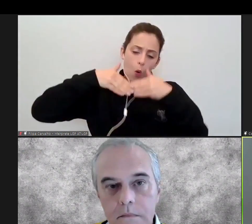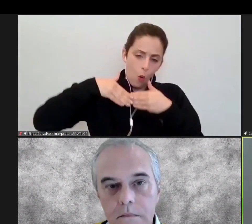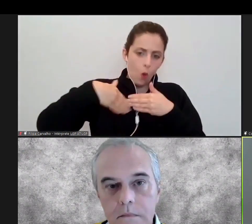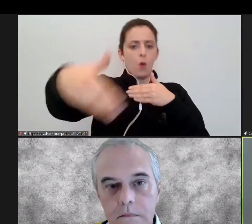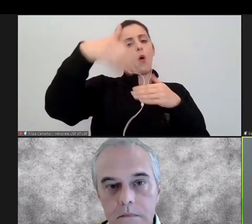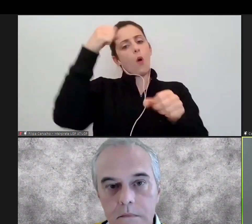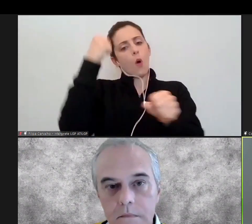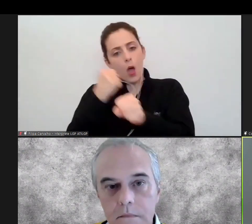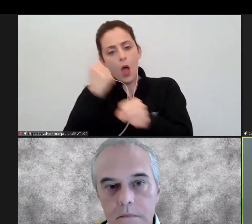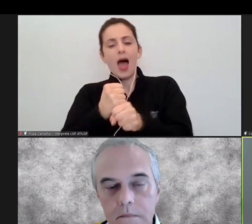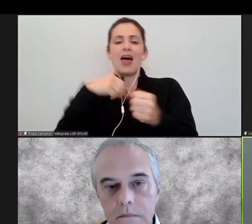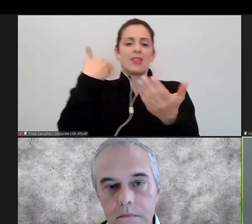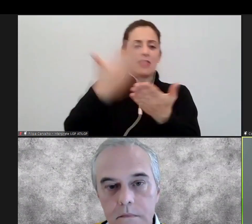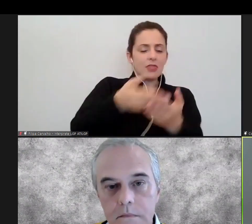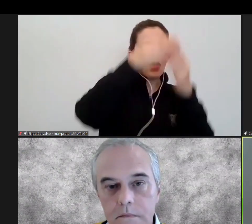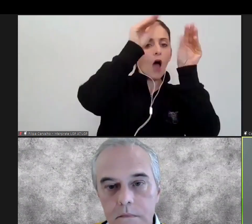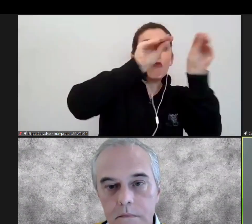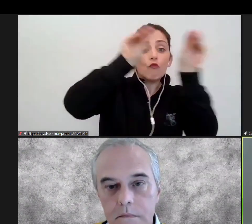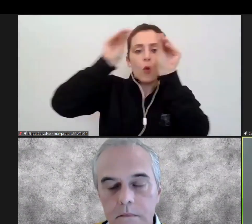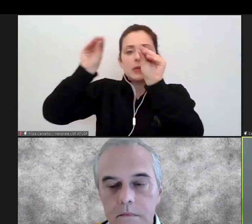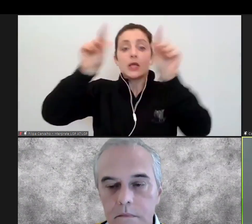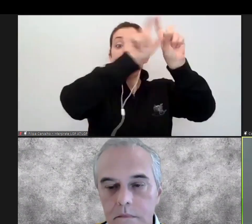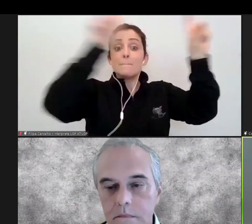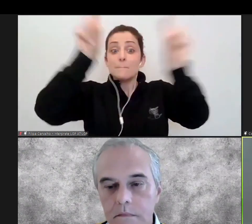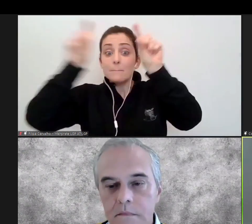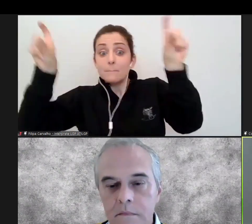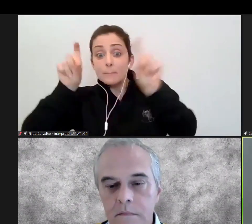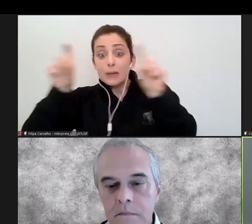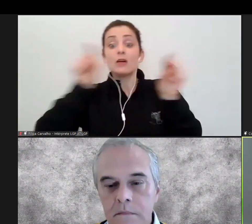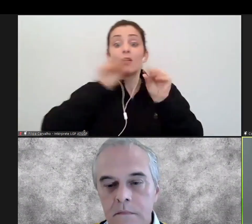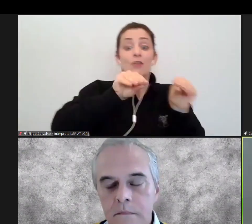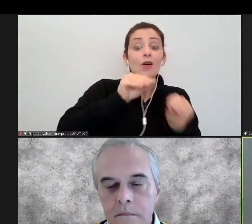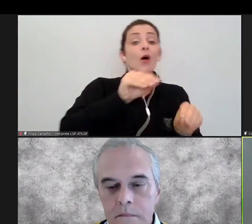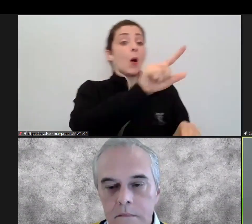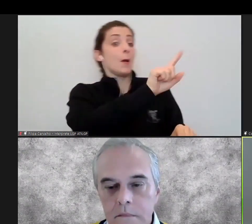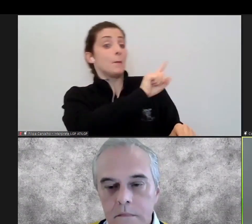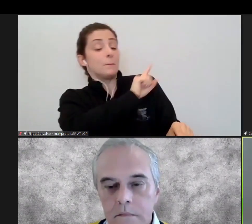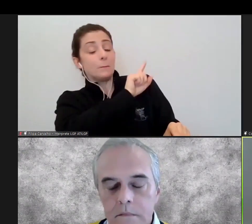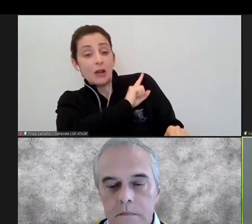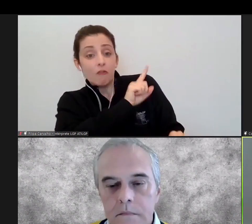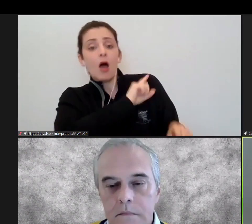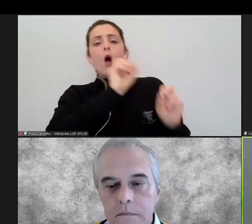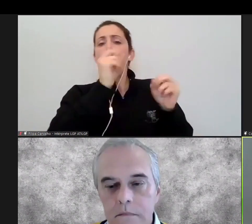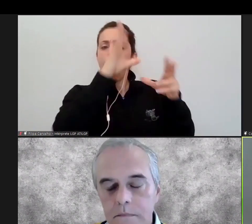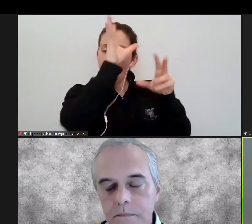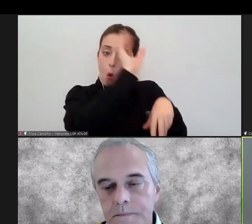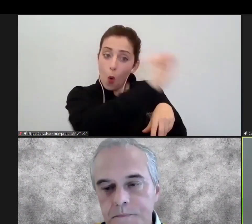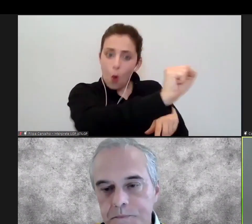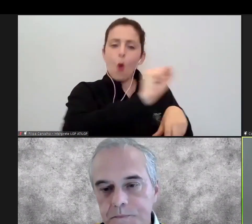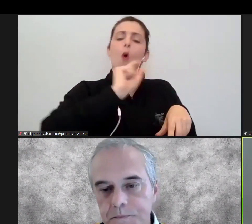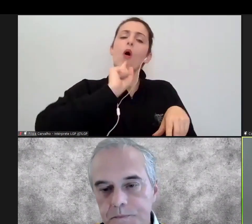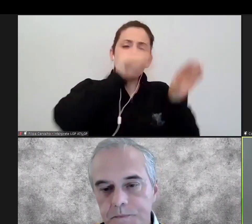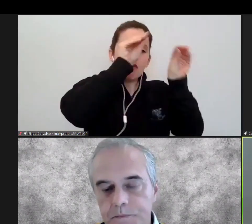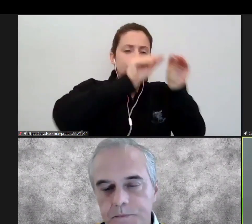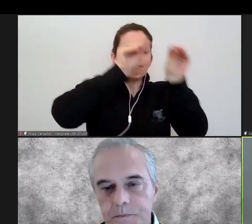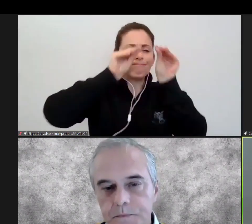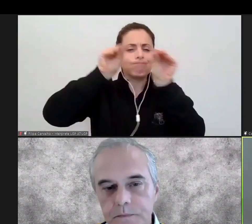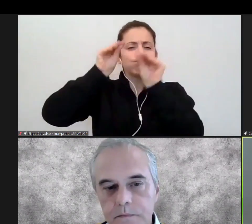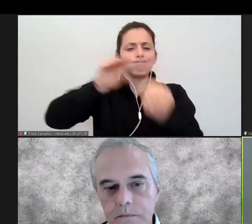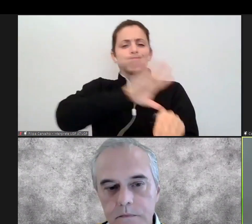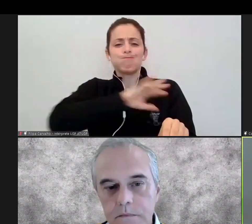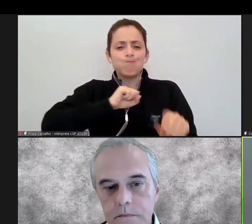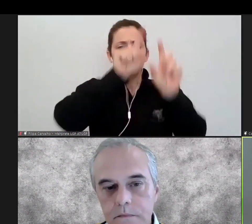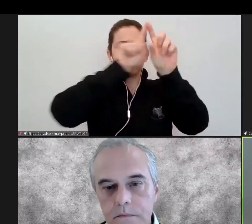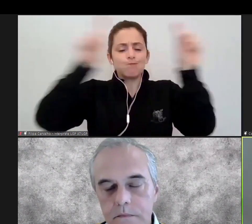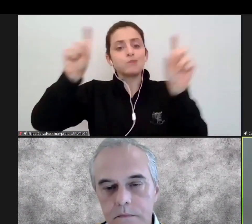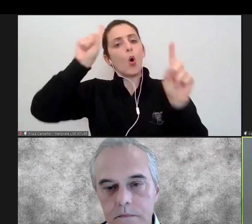e a capacitar as nossas empresas, as nossas entidades públicas e privadas, a todos os empregadores, para a realidade no acesso